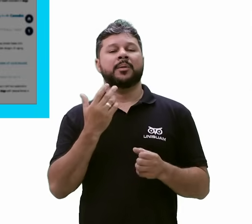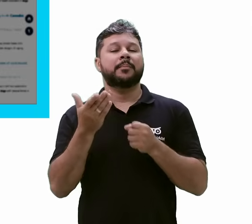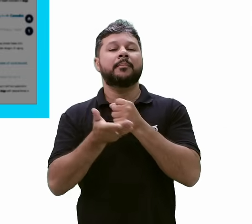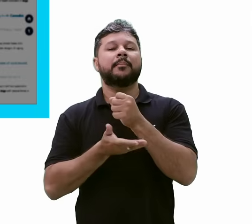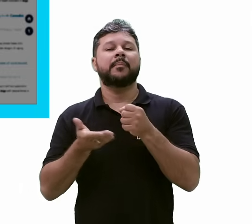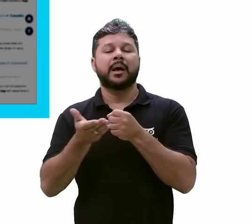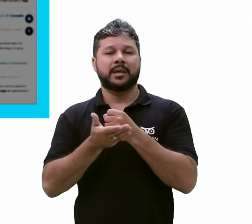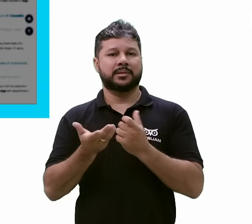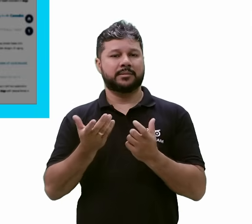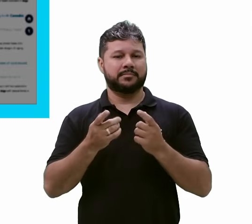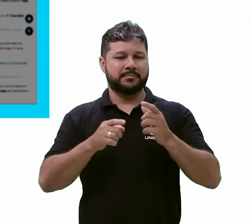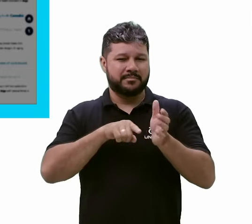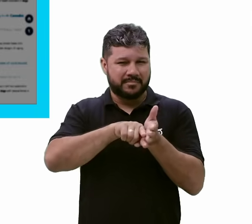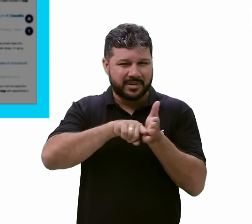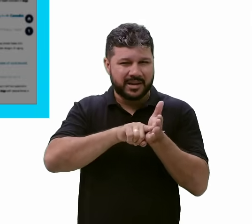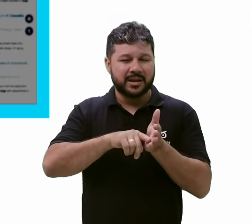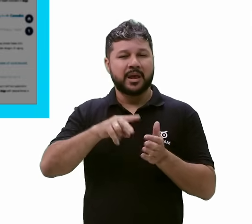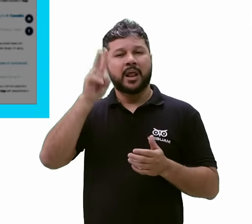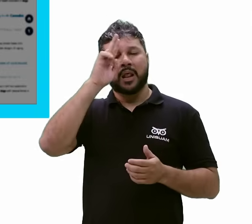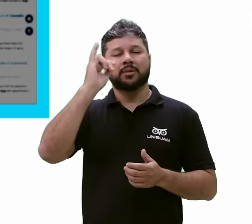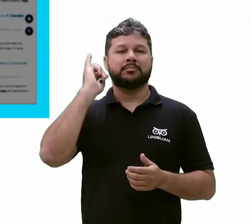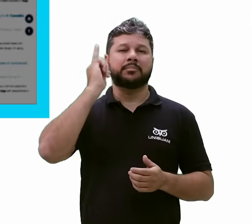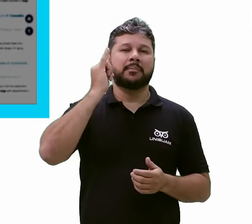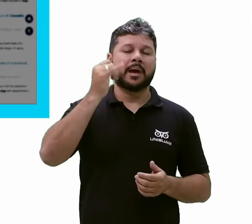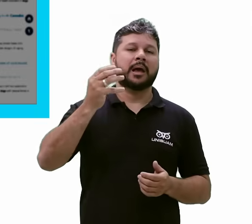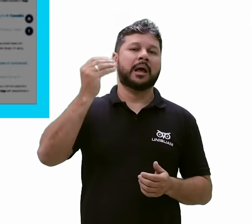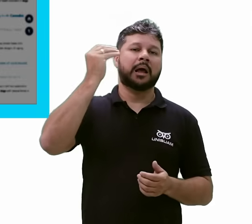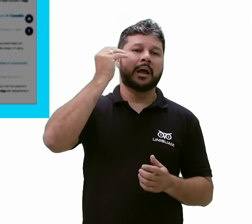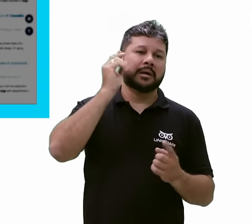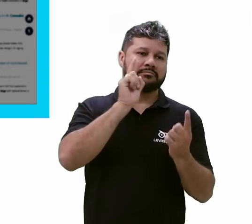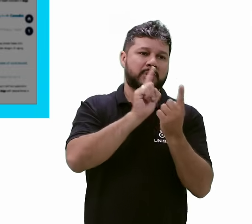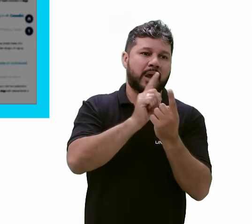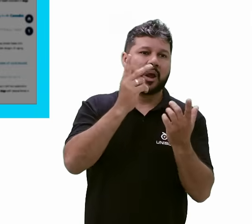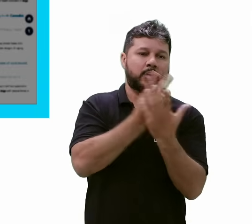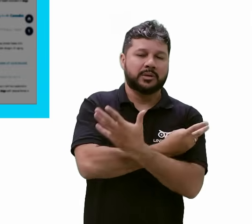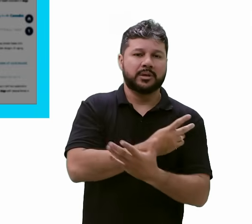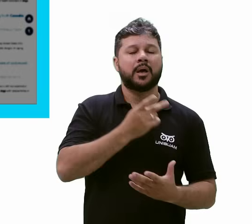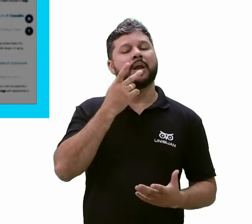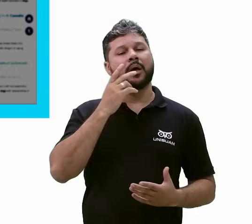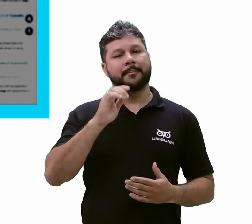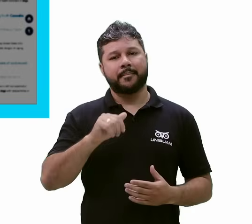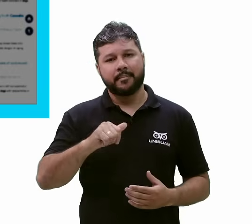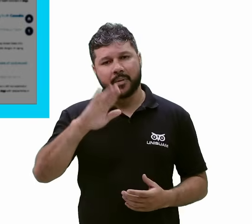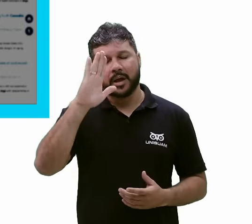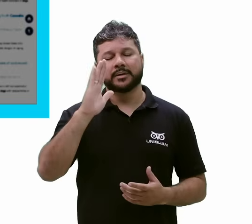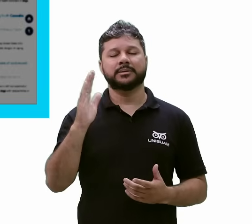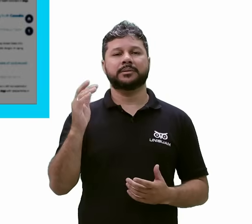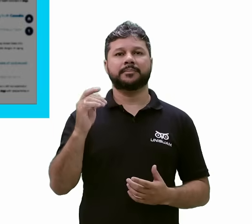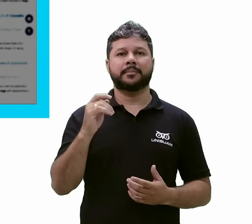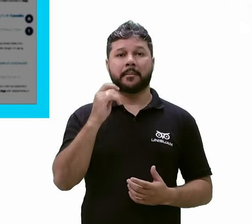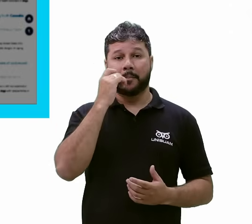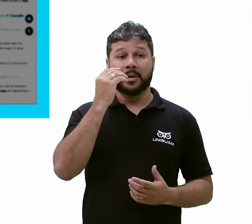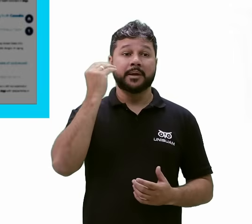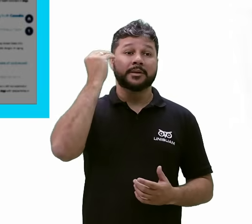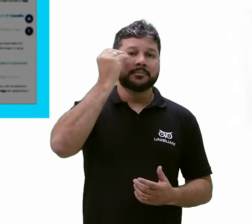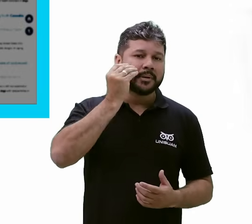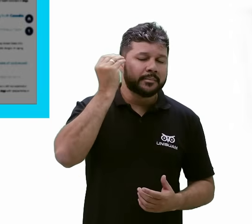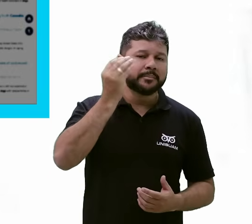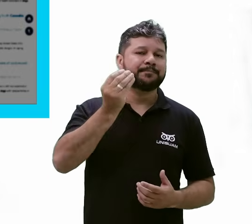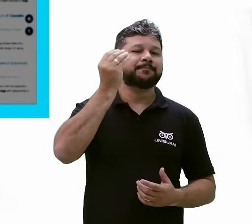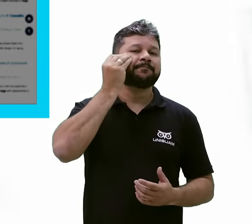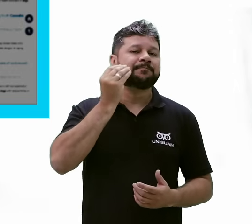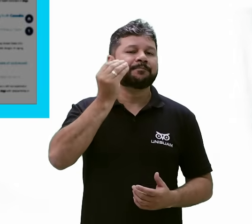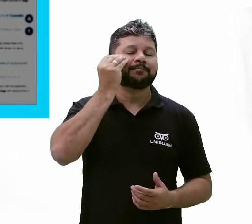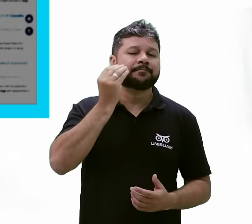basear toda uma pesquisa em relato clínico, tá? Você vai basear mais em